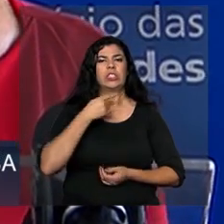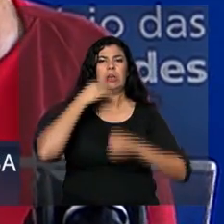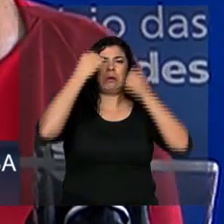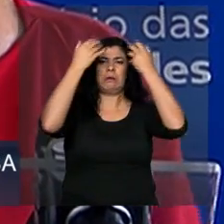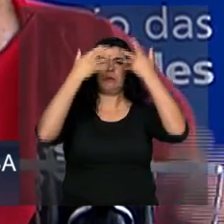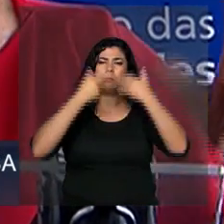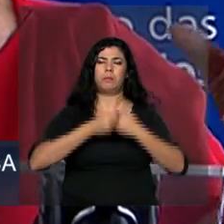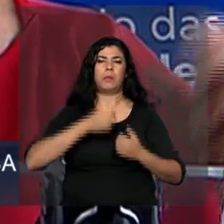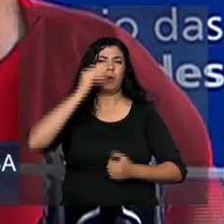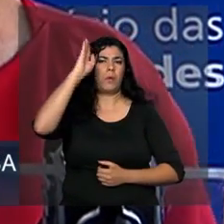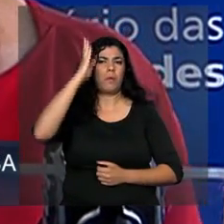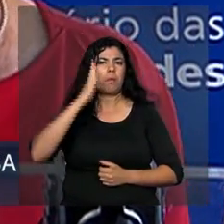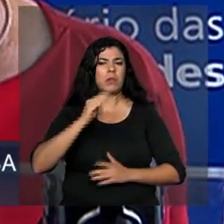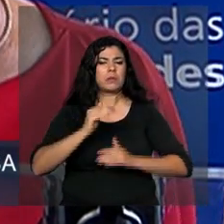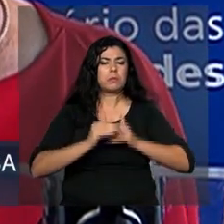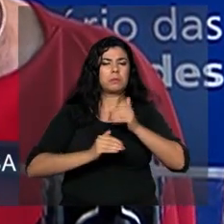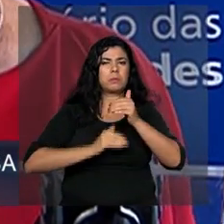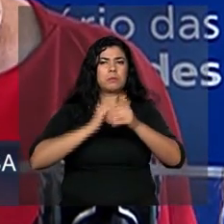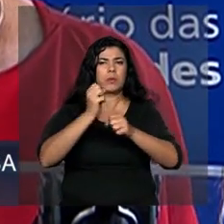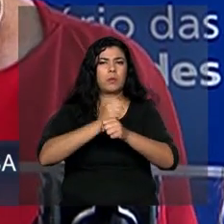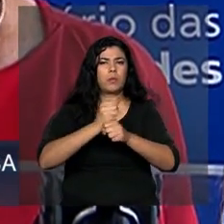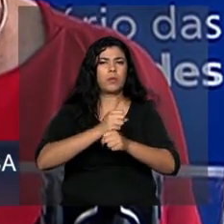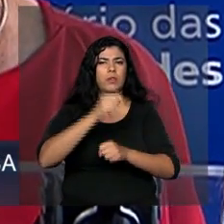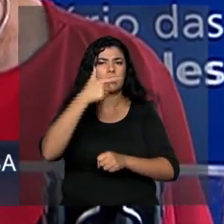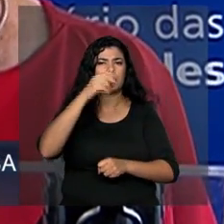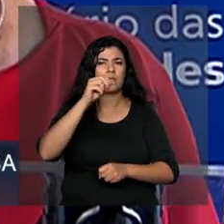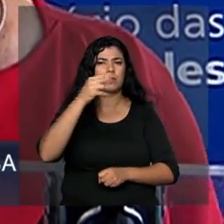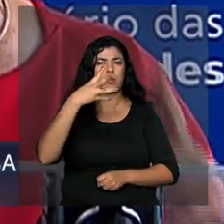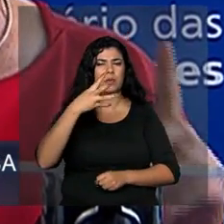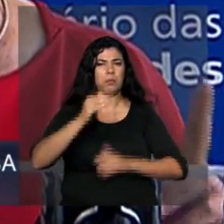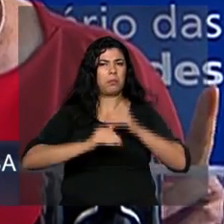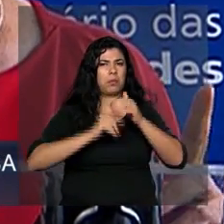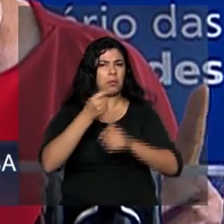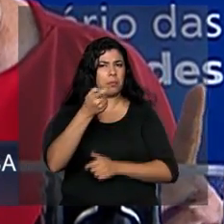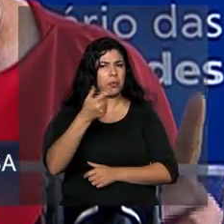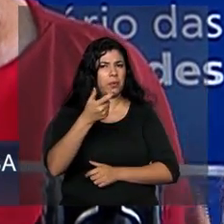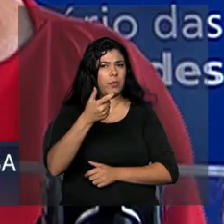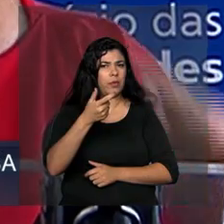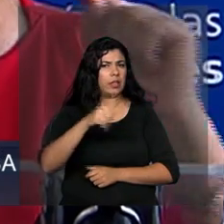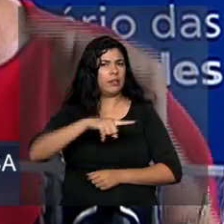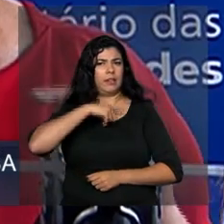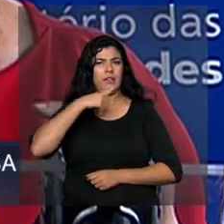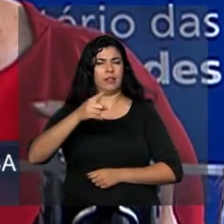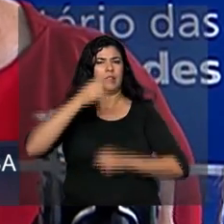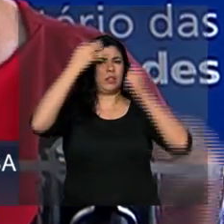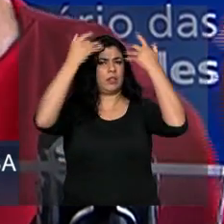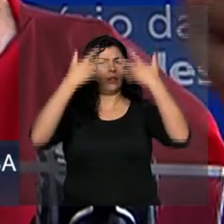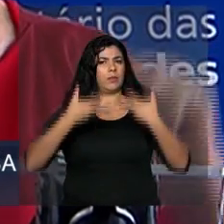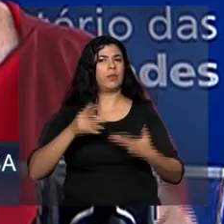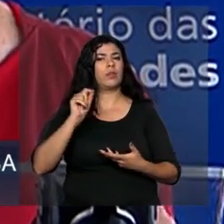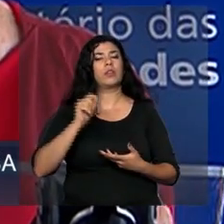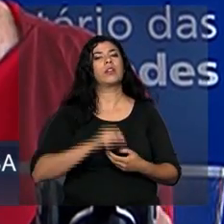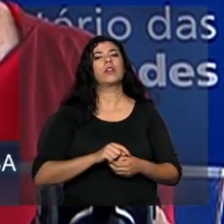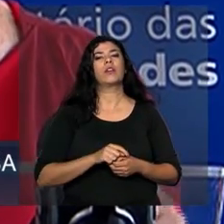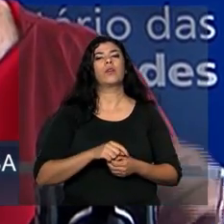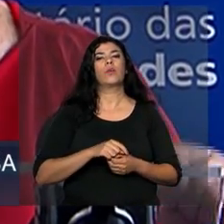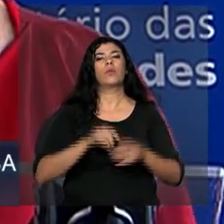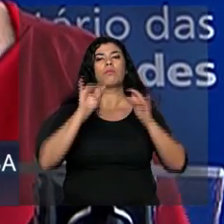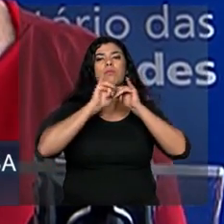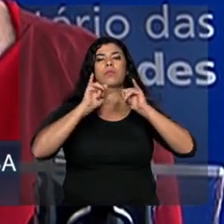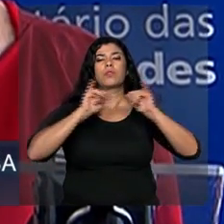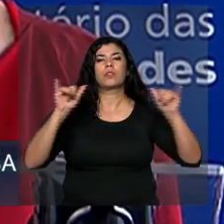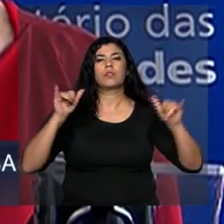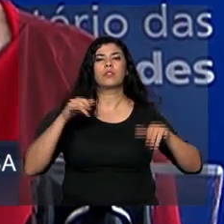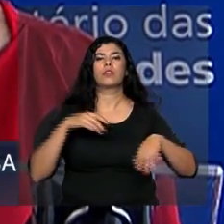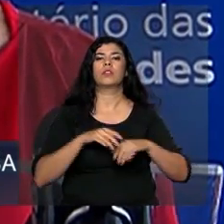Brasil cresceu muito pouco em 2014. Agora, ninguém disse que os dados da solvência do país